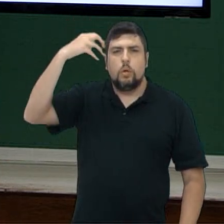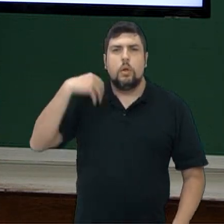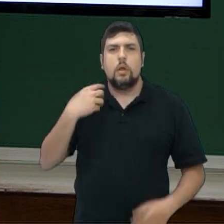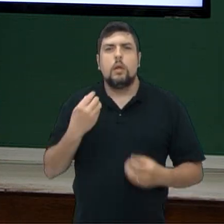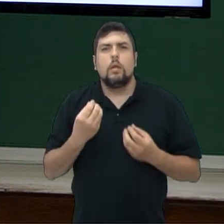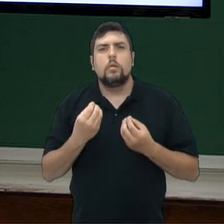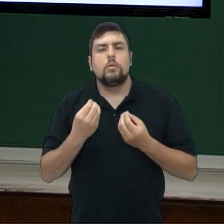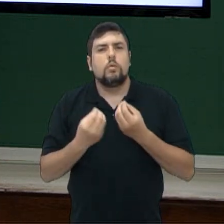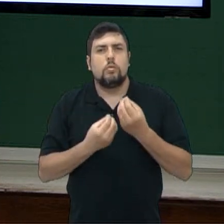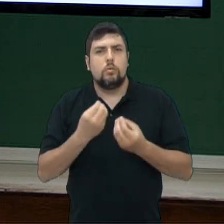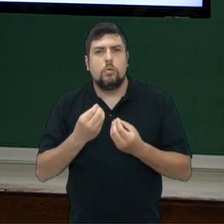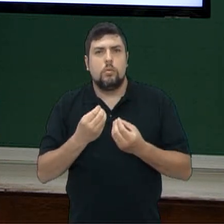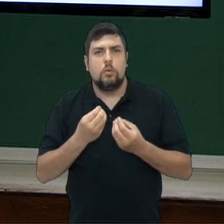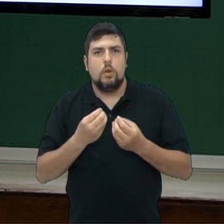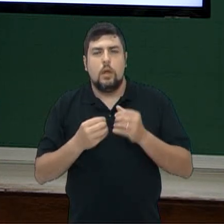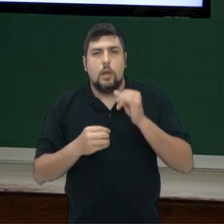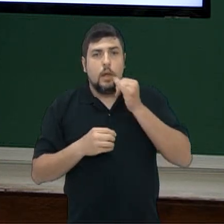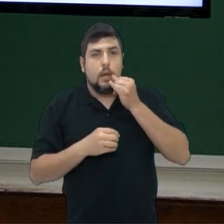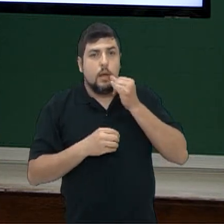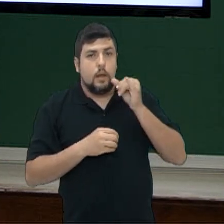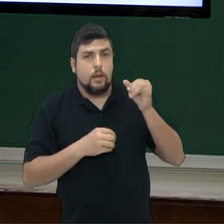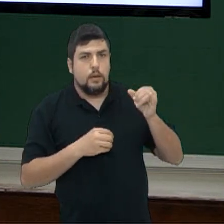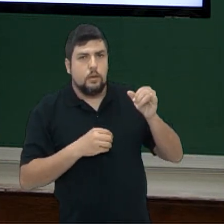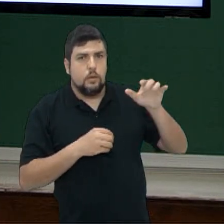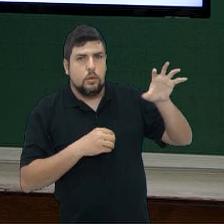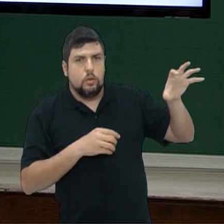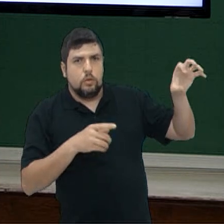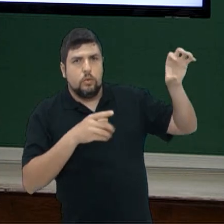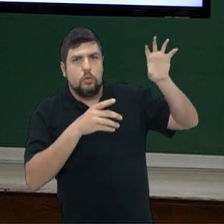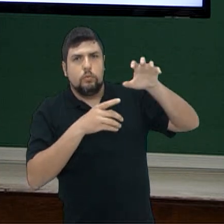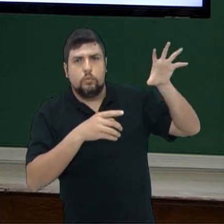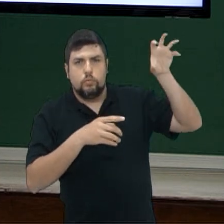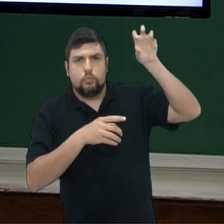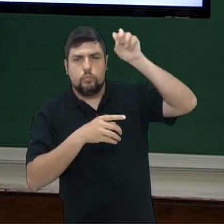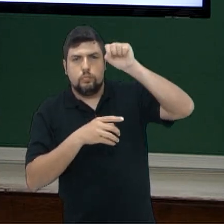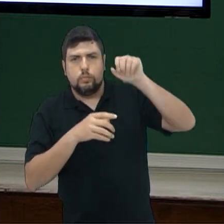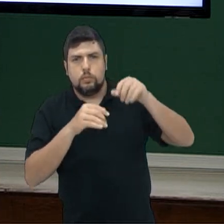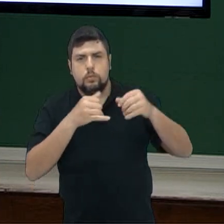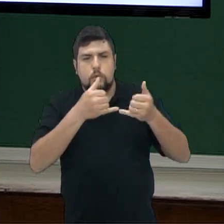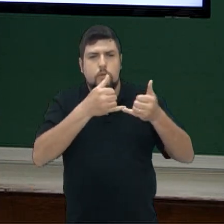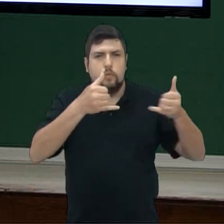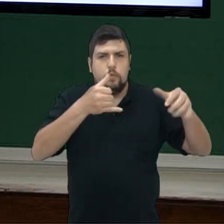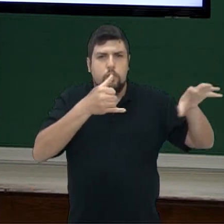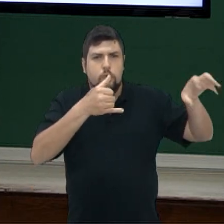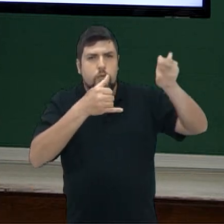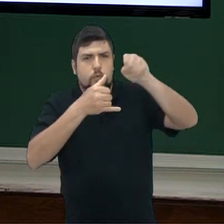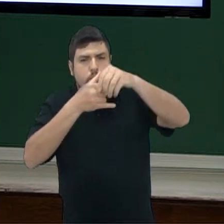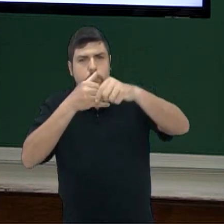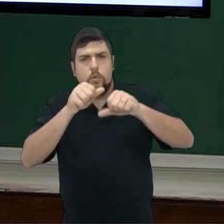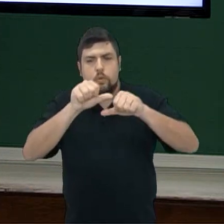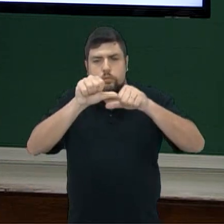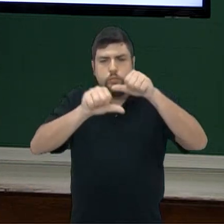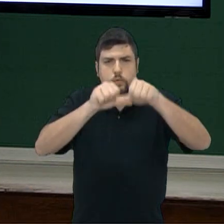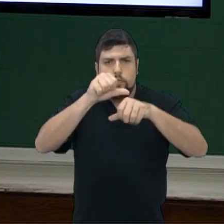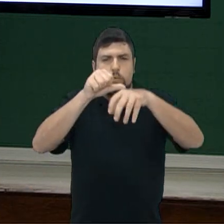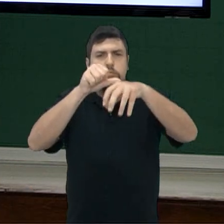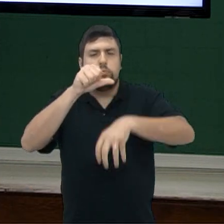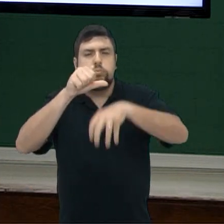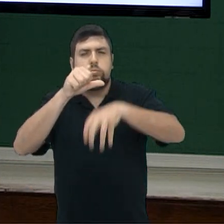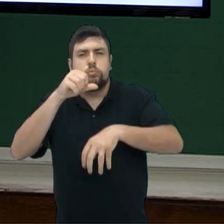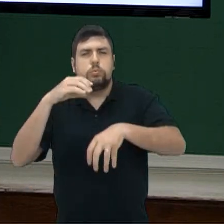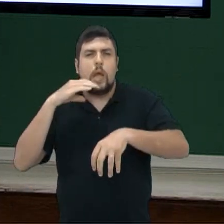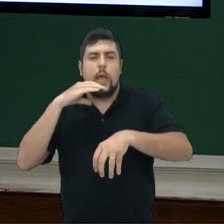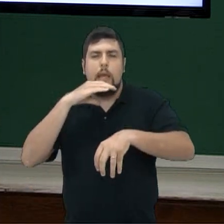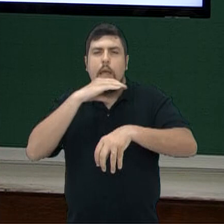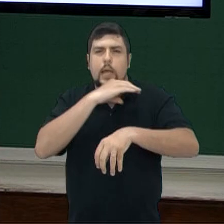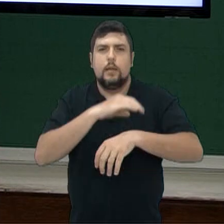para transformar energia elétrica em energia térmica, no caso, né, de calor. A segunda,